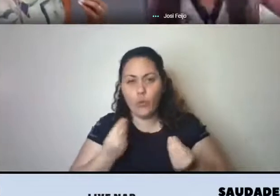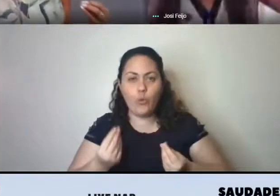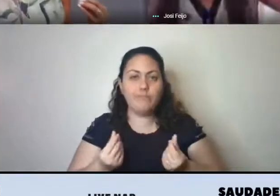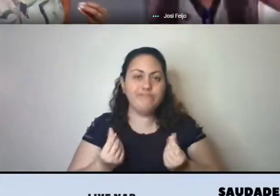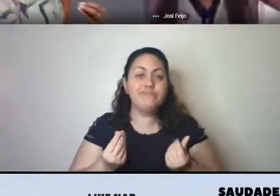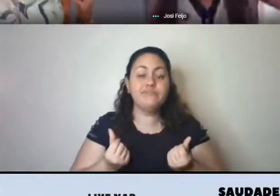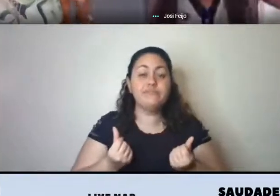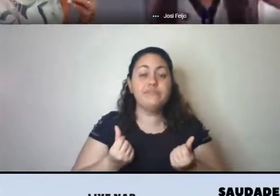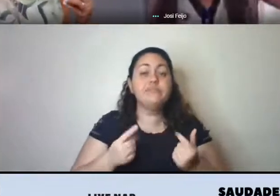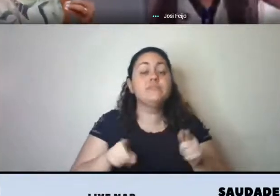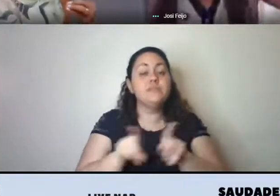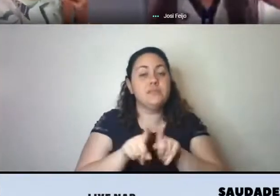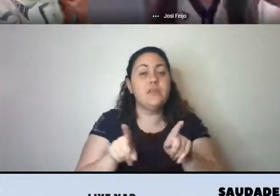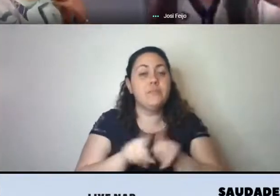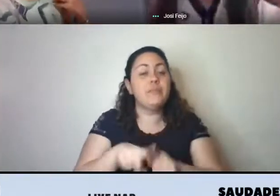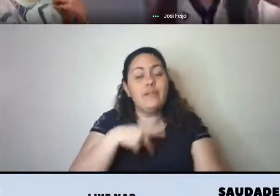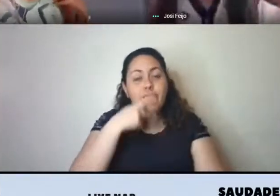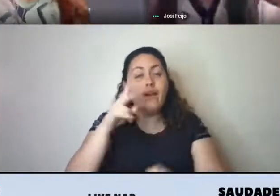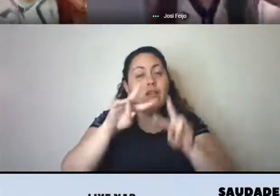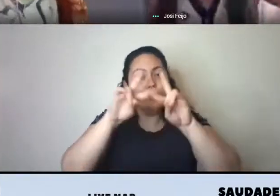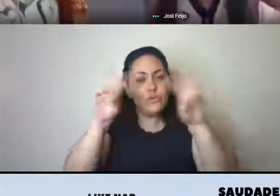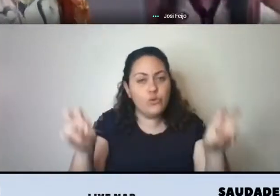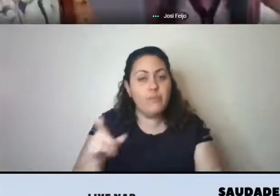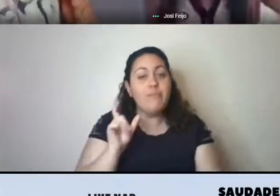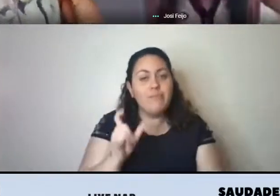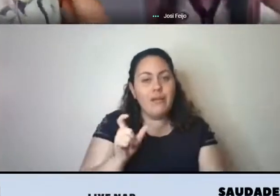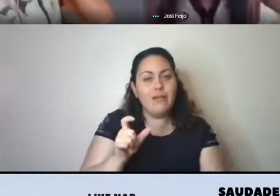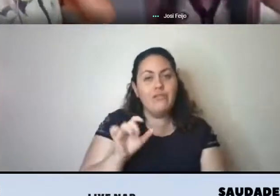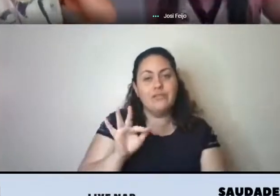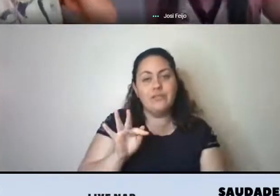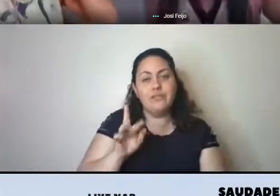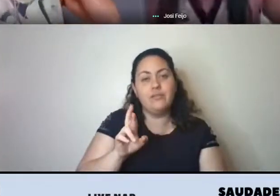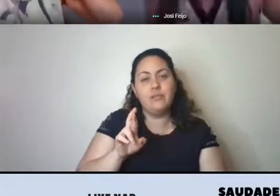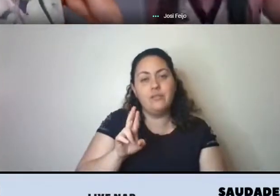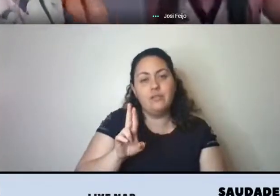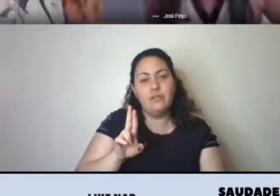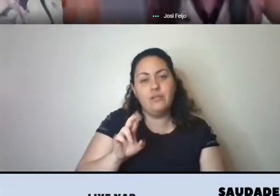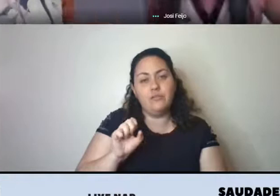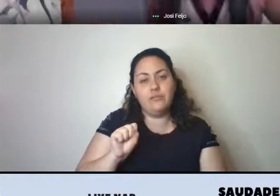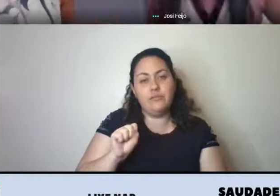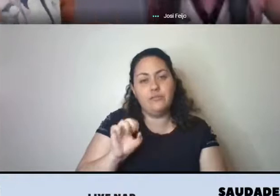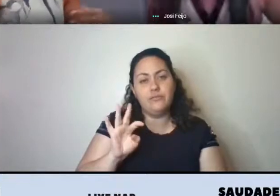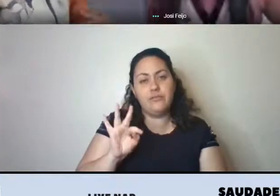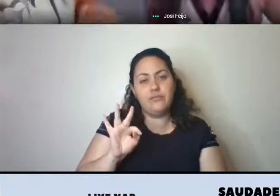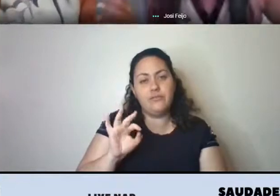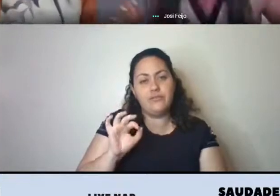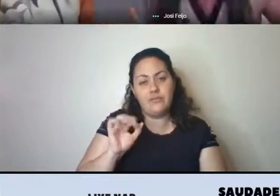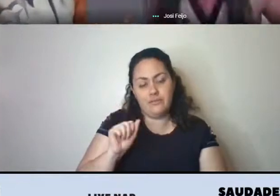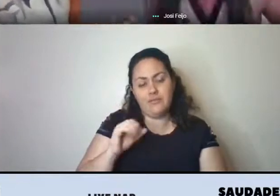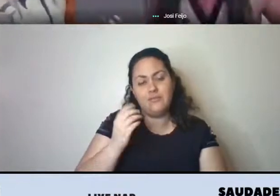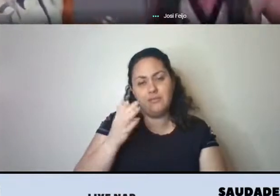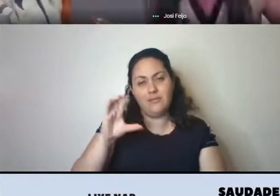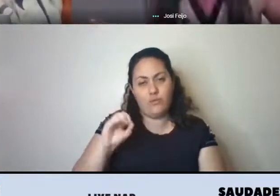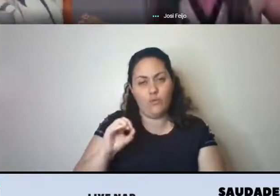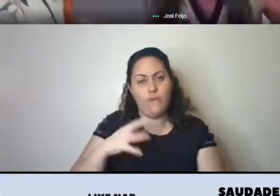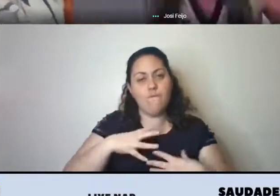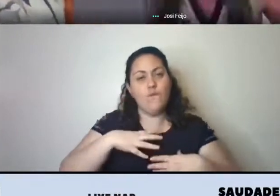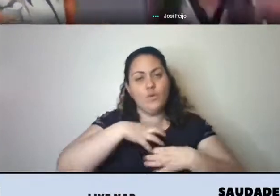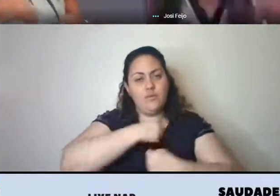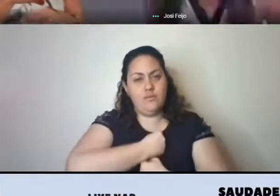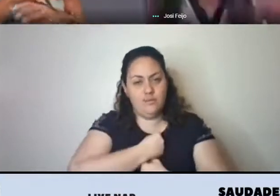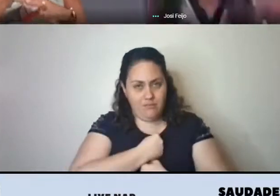falar principalmente a respeito da frustração, né, que é algo que tá e que vai estar presente na